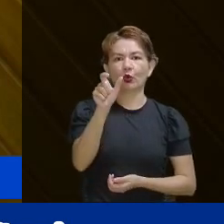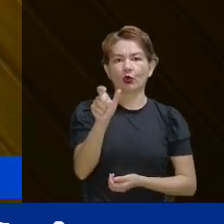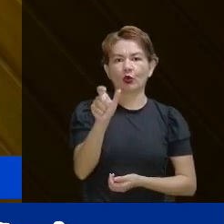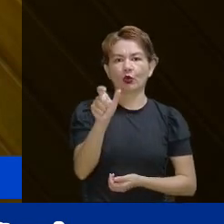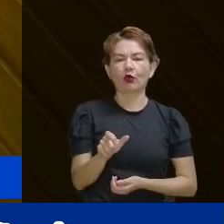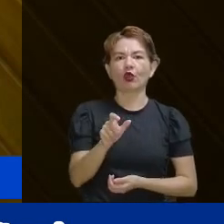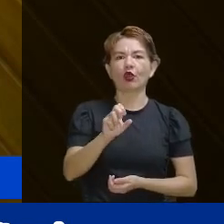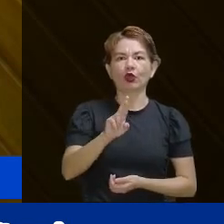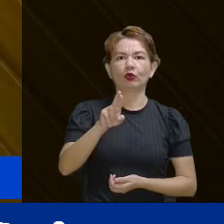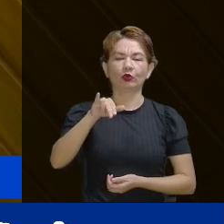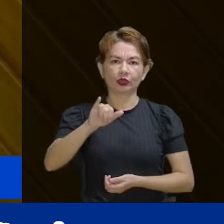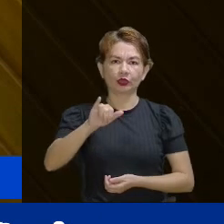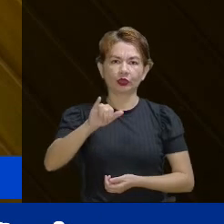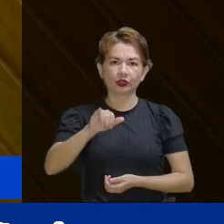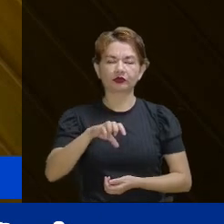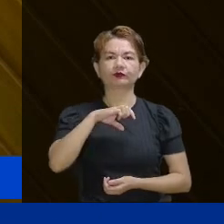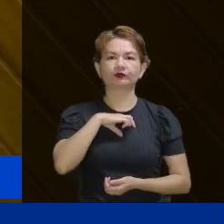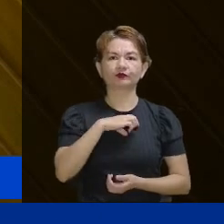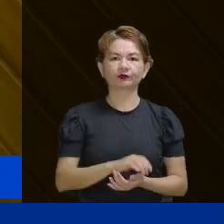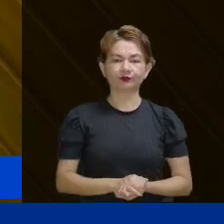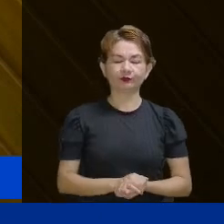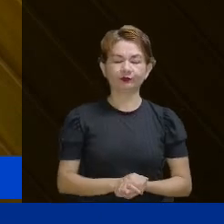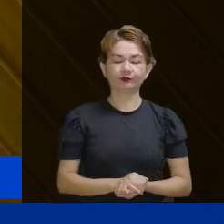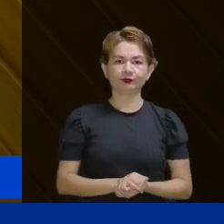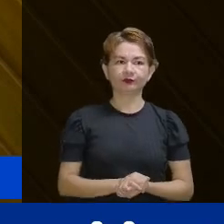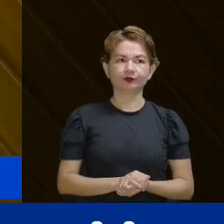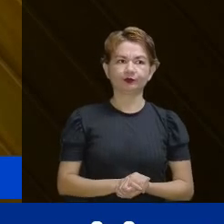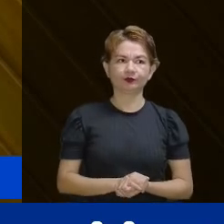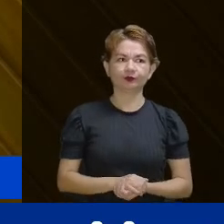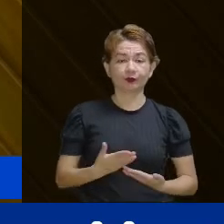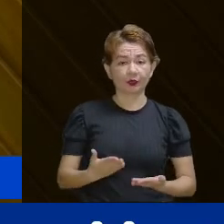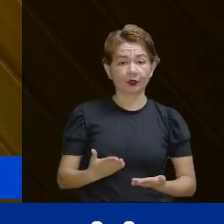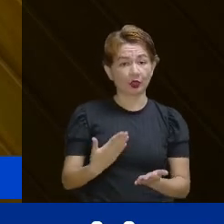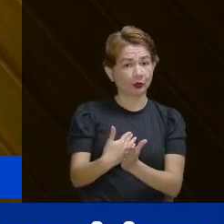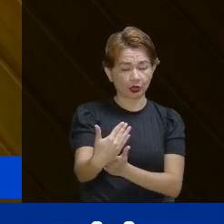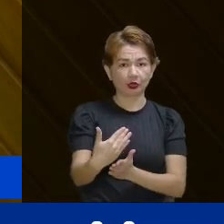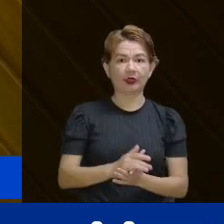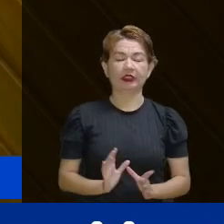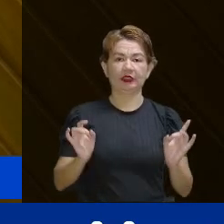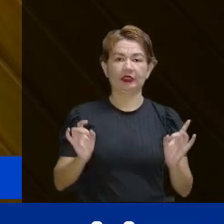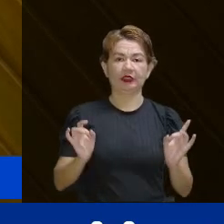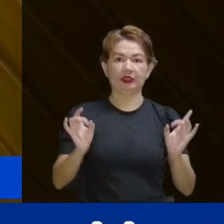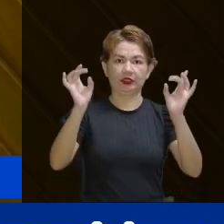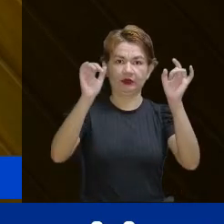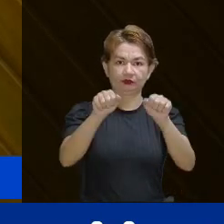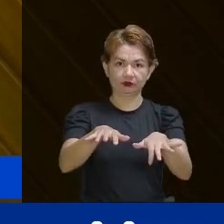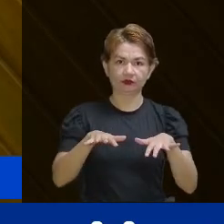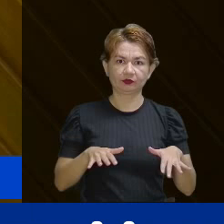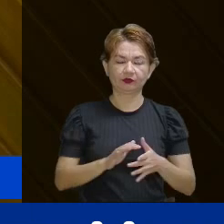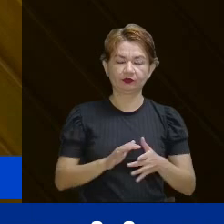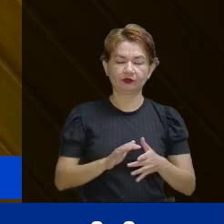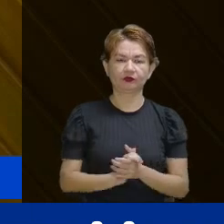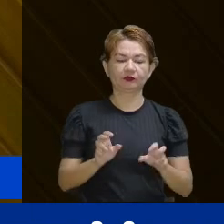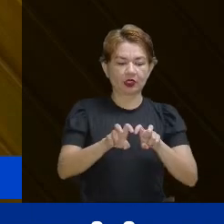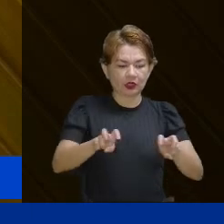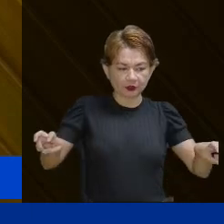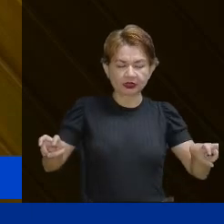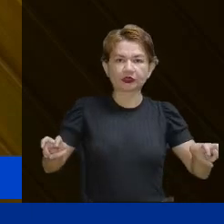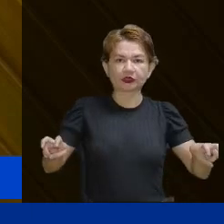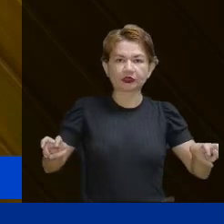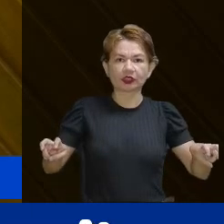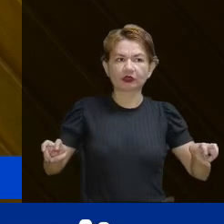valorosa comenda do mérito eleitoral. Para dar início à solenidade, anunciamos a composição da mesa de